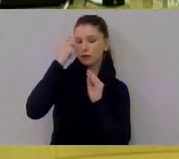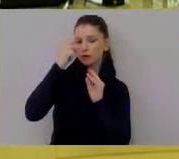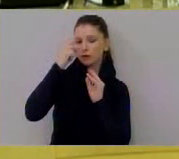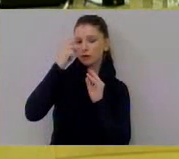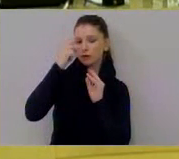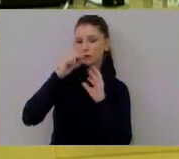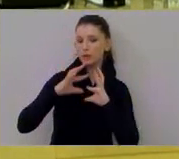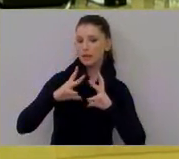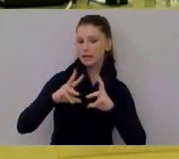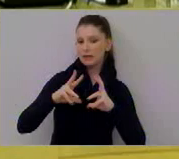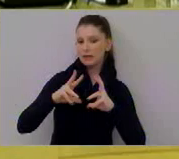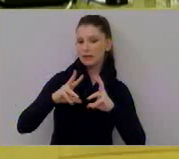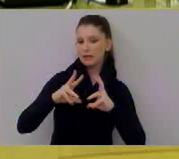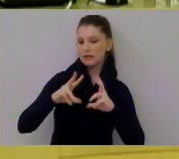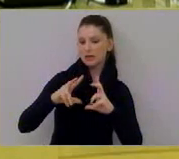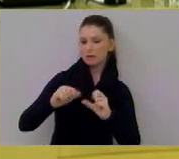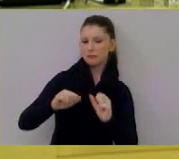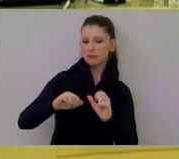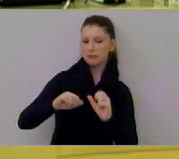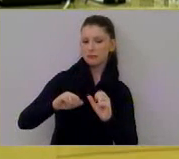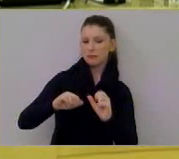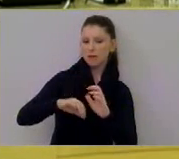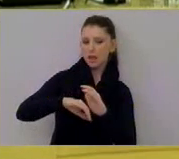na caixa.